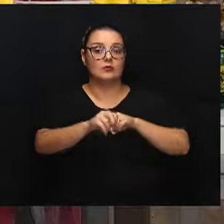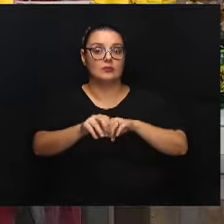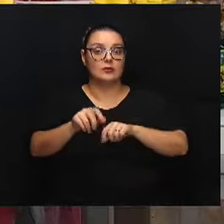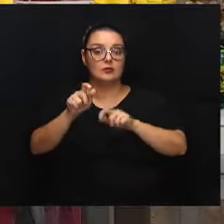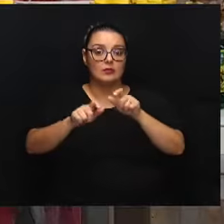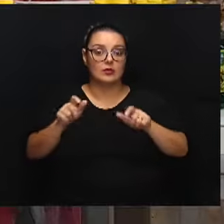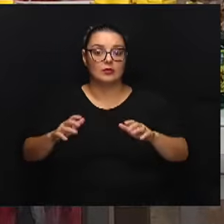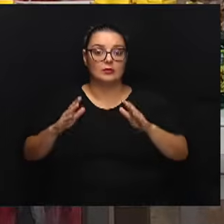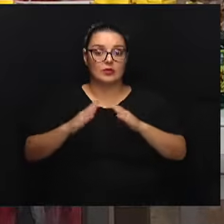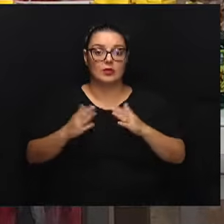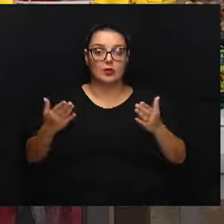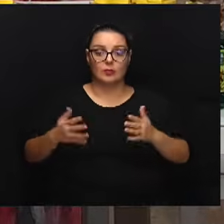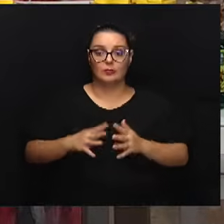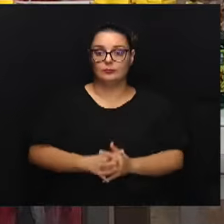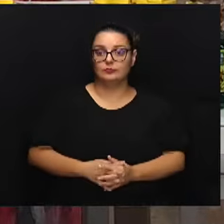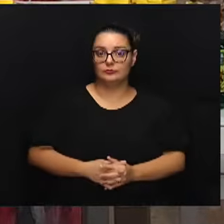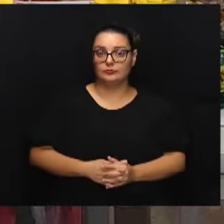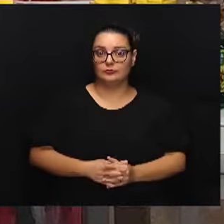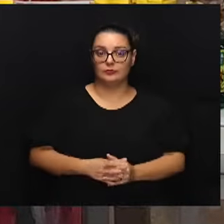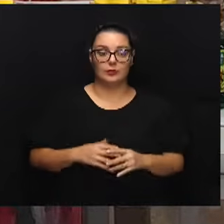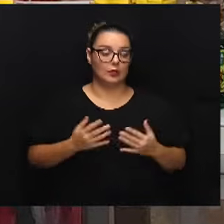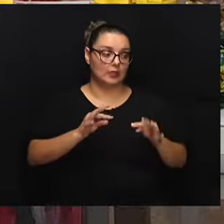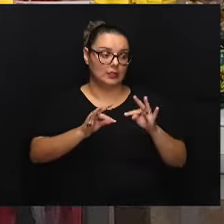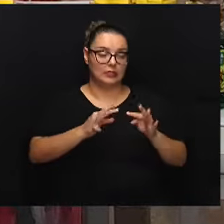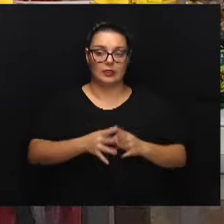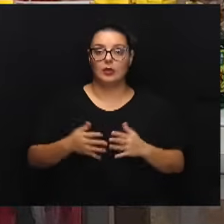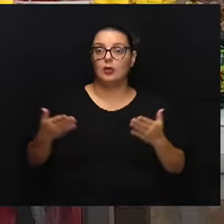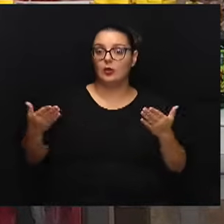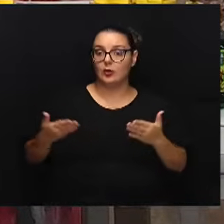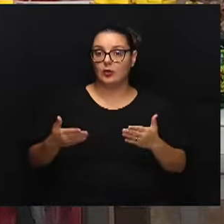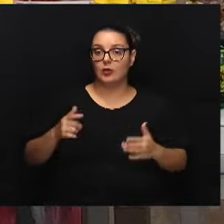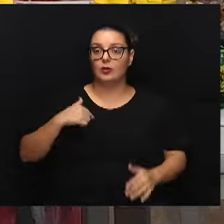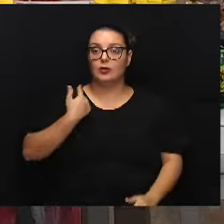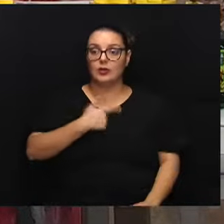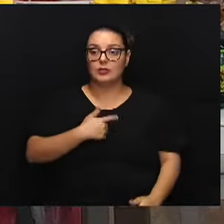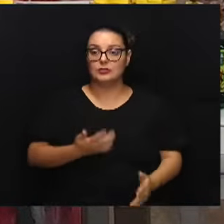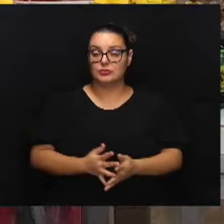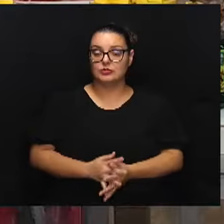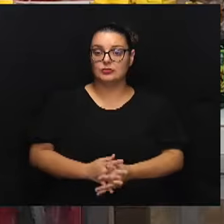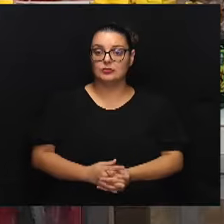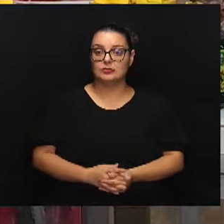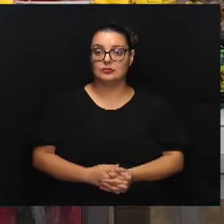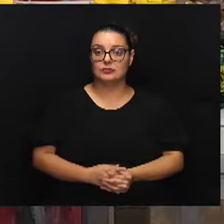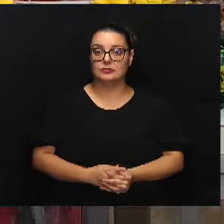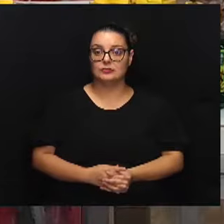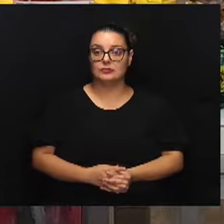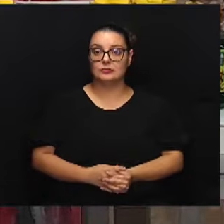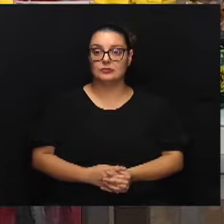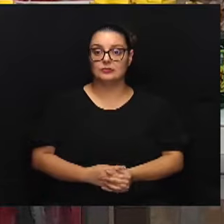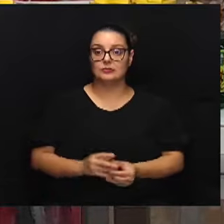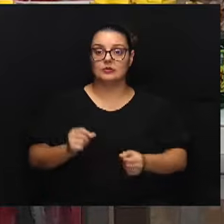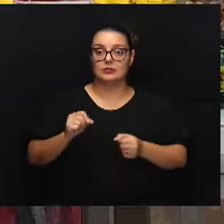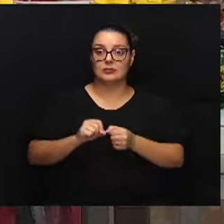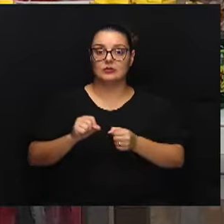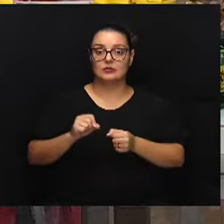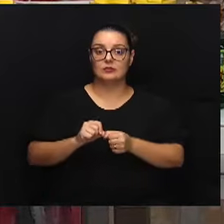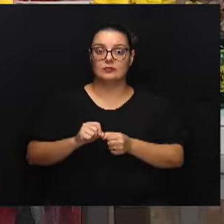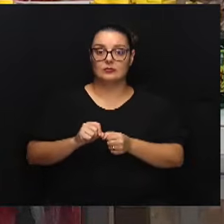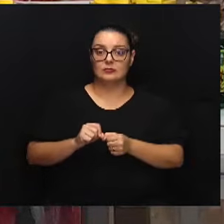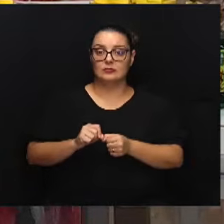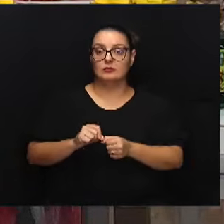de casa aqui hoje? Bom, qual a técnica? Hoje a gente vai fazer uma pintura